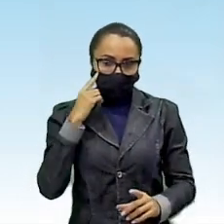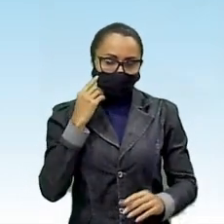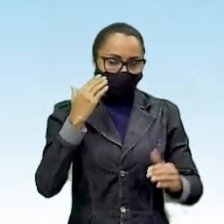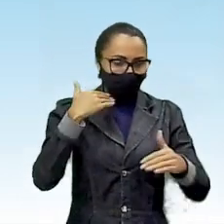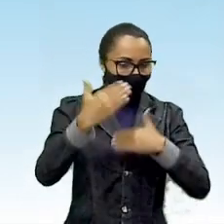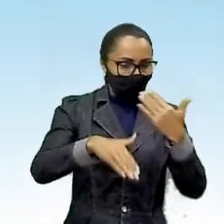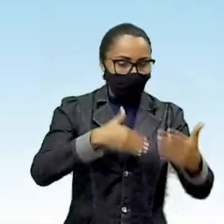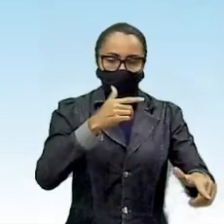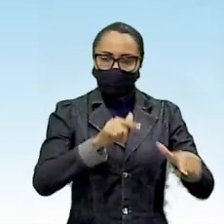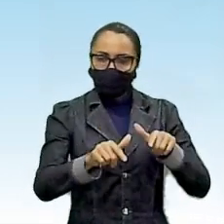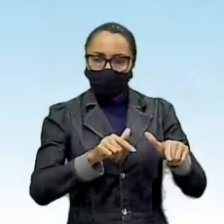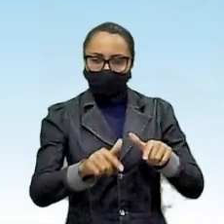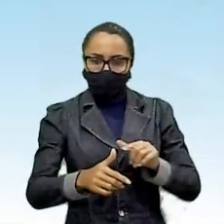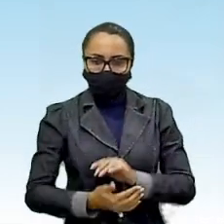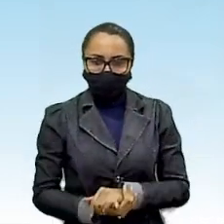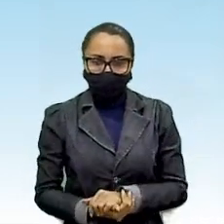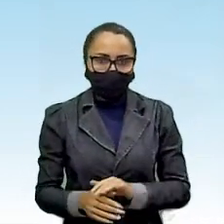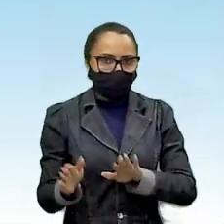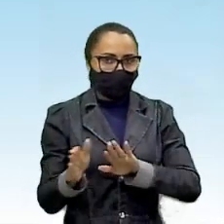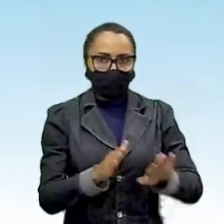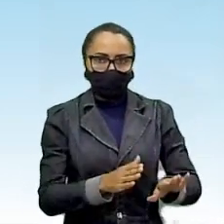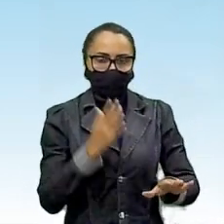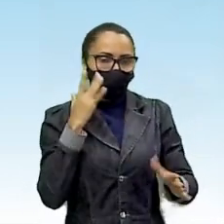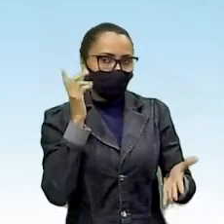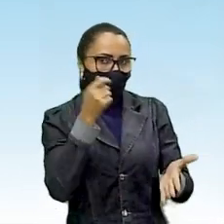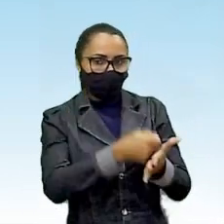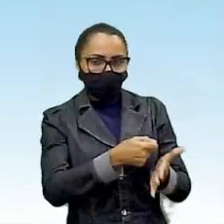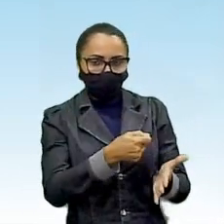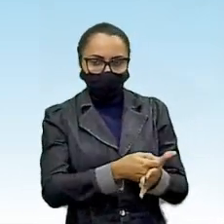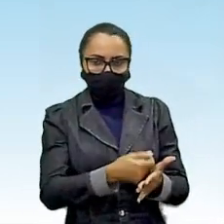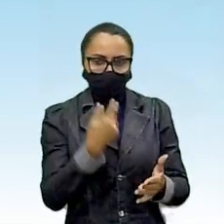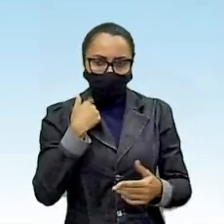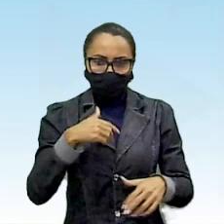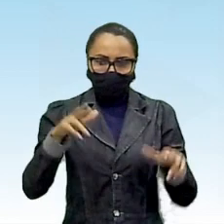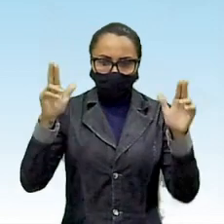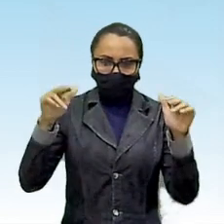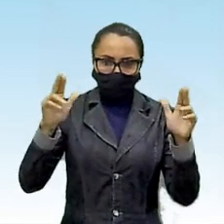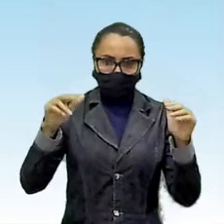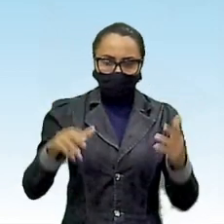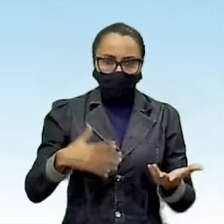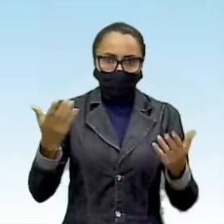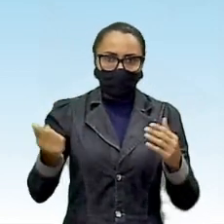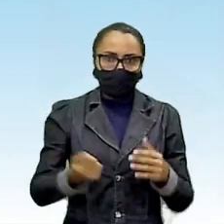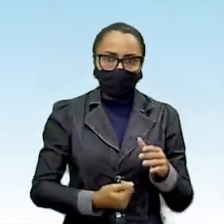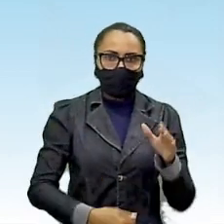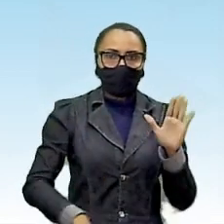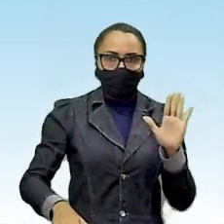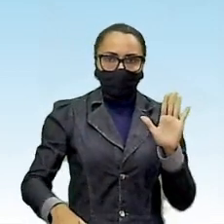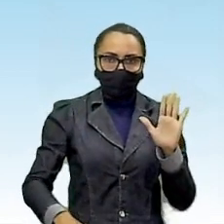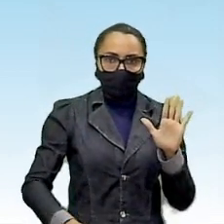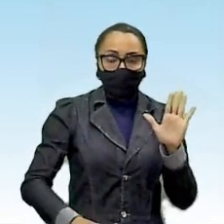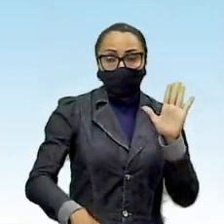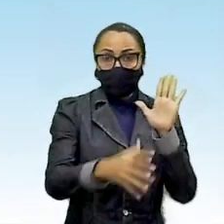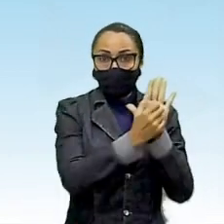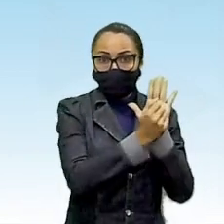trabalho, e também não é mais obrigatório a temática sobre AIDS, que era também